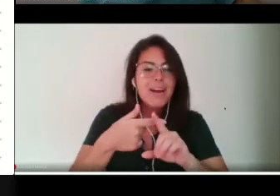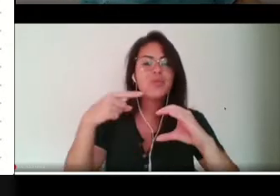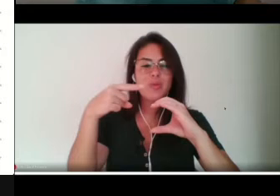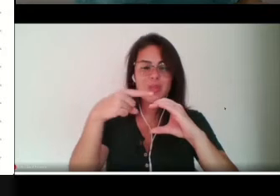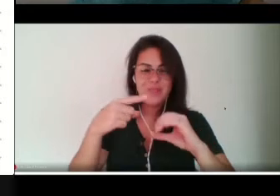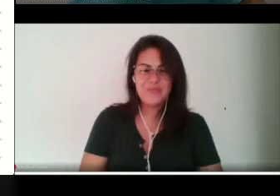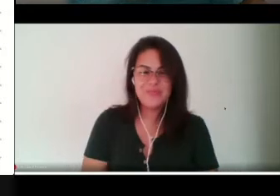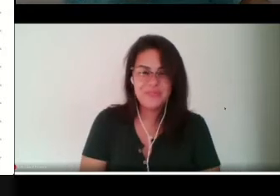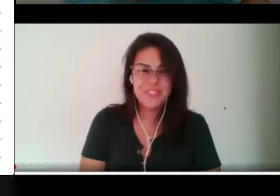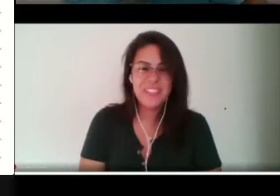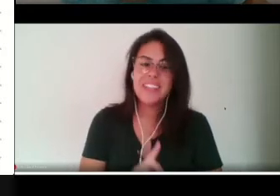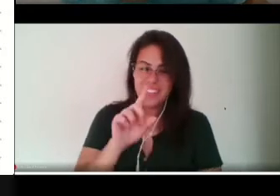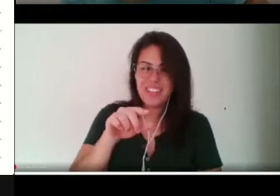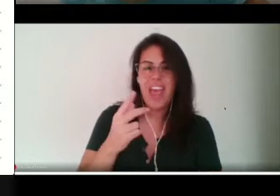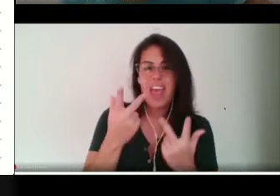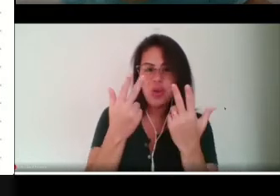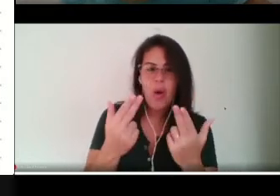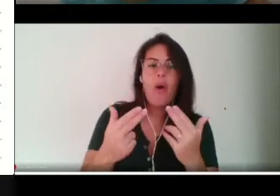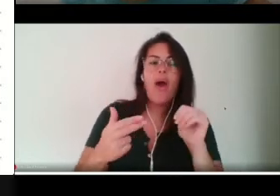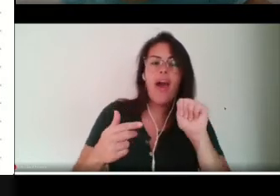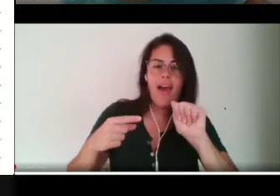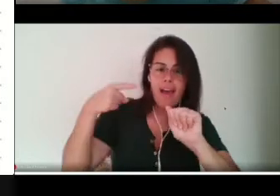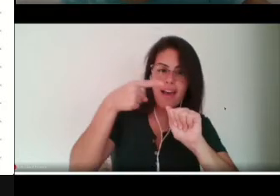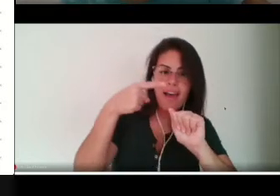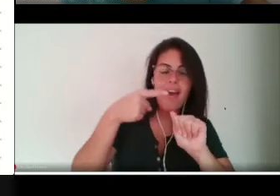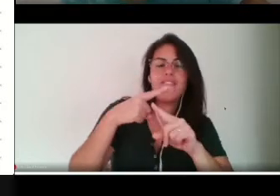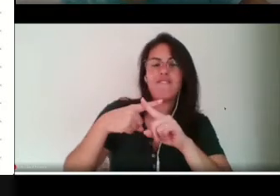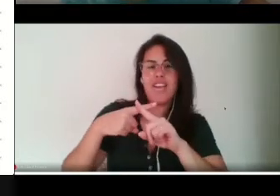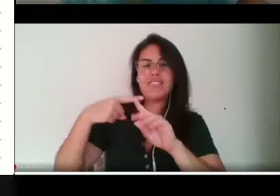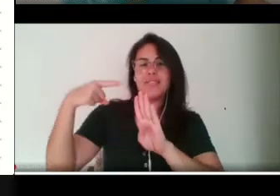Certo? Agora, tendo o vetor C,